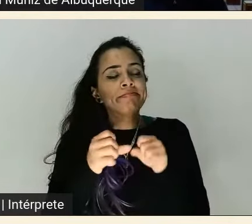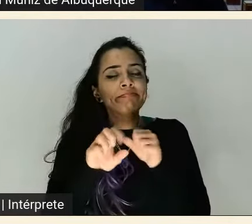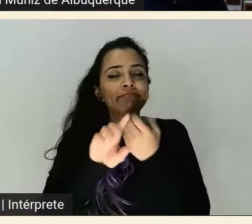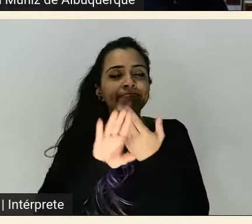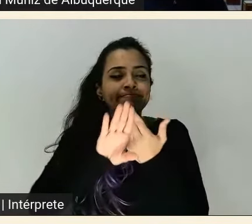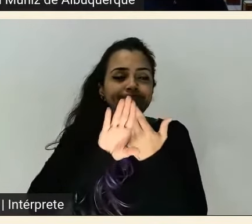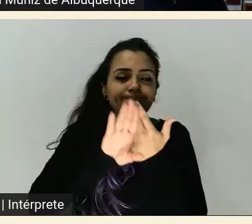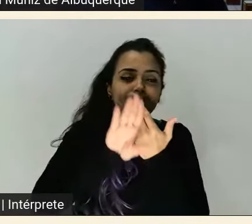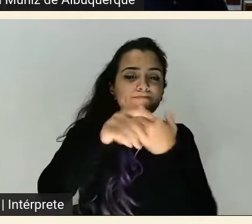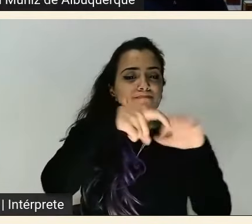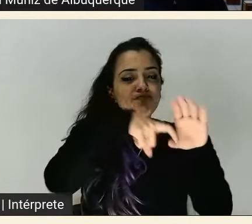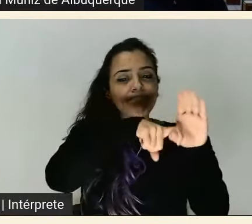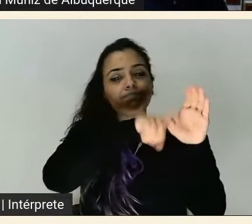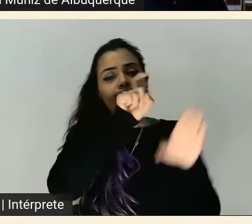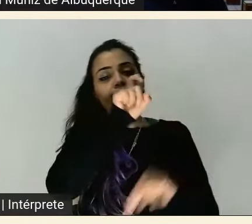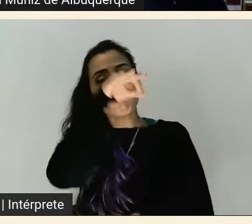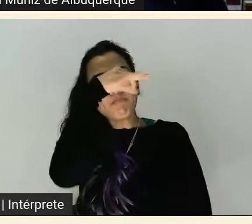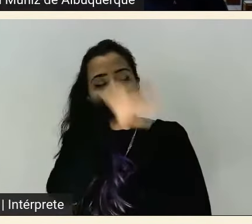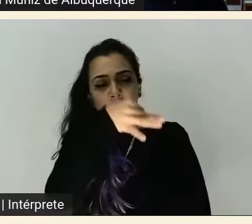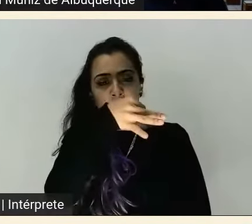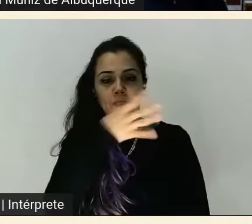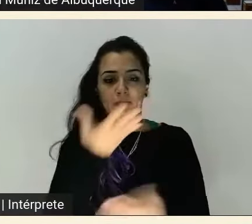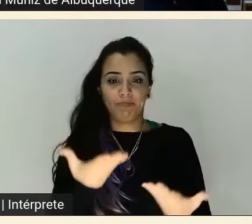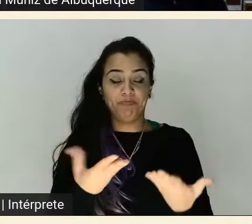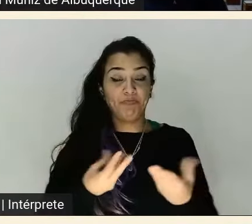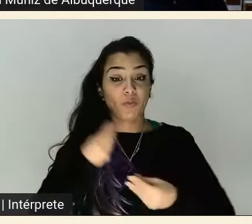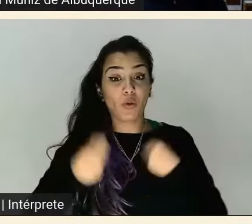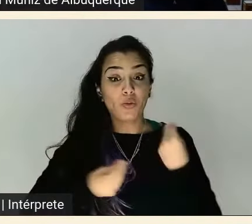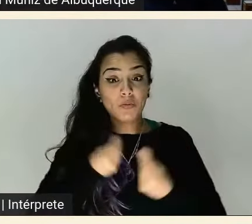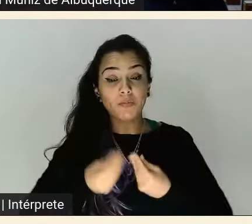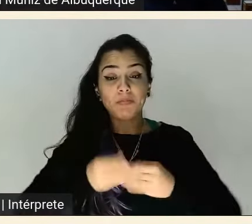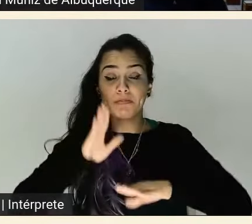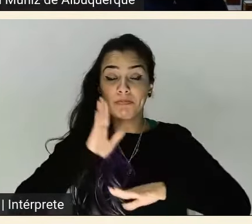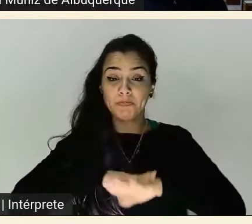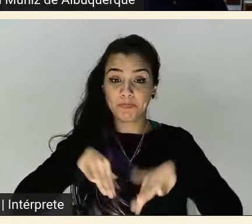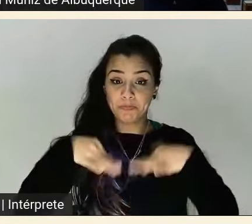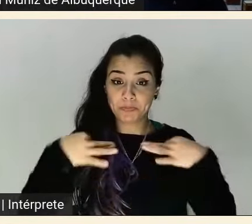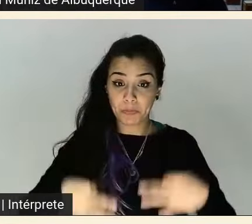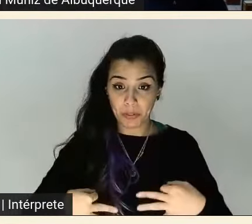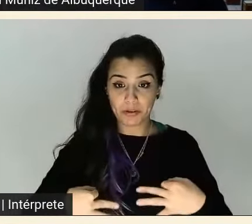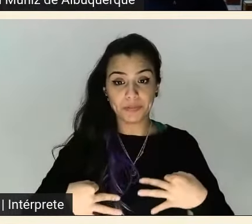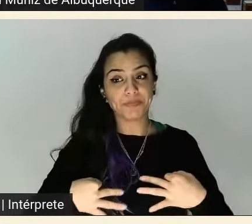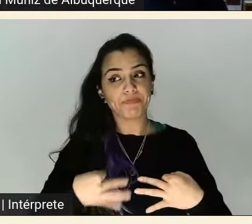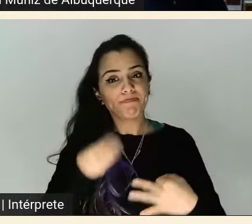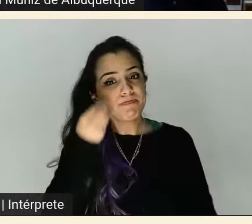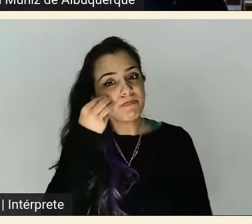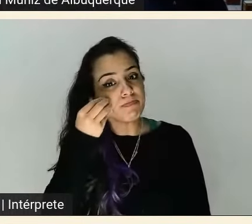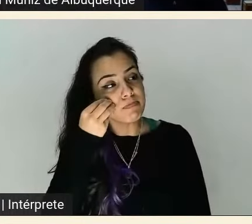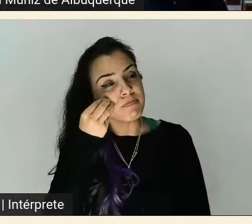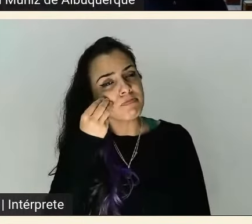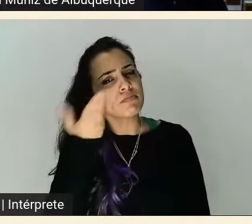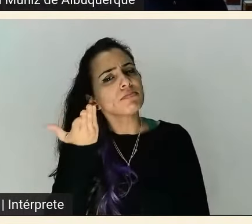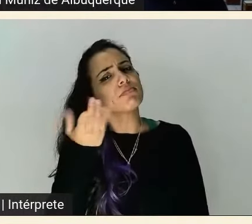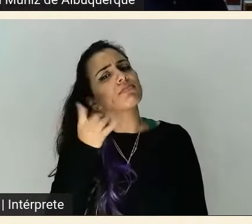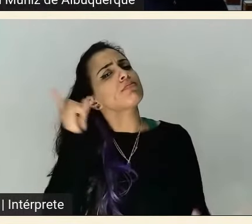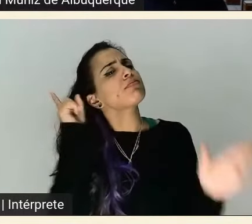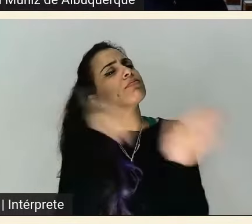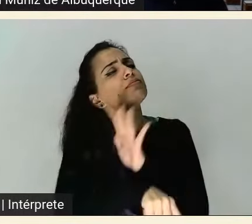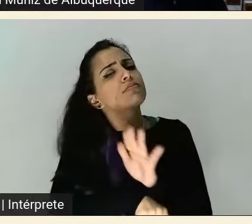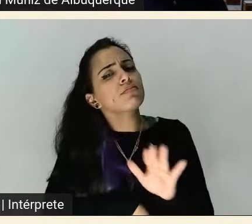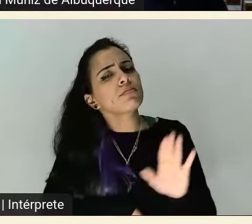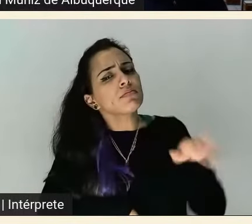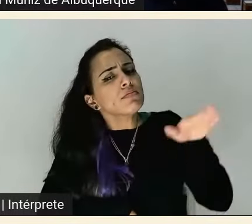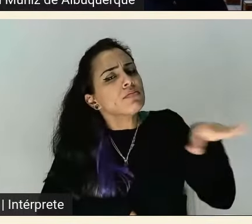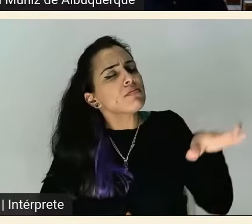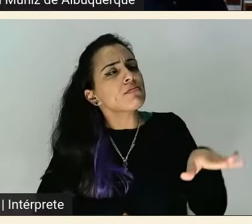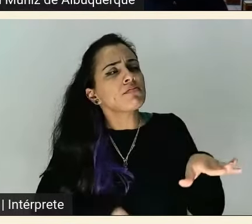né? Quando é que se faz essa tentativa de questionar e